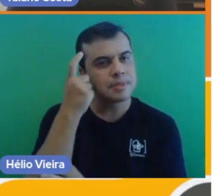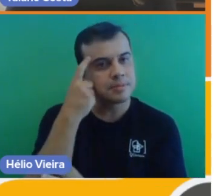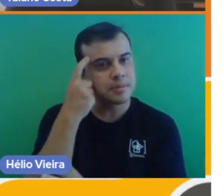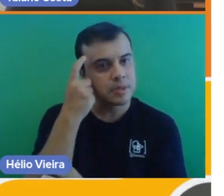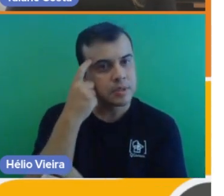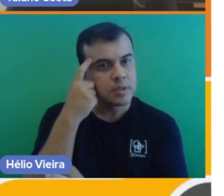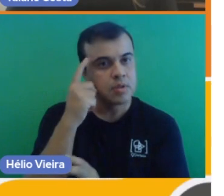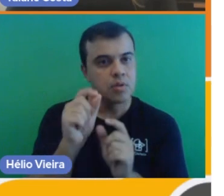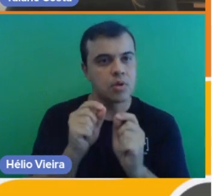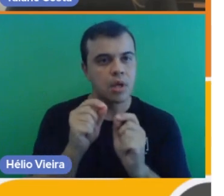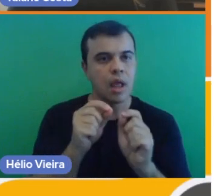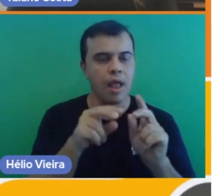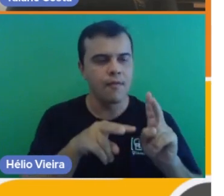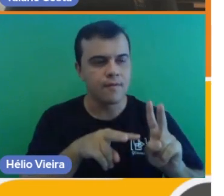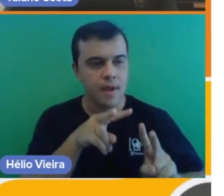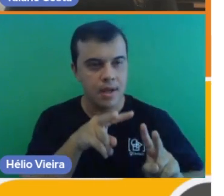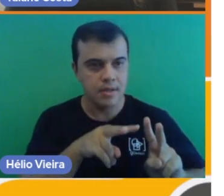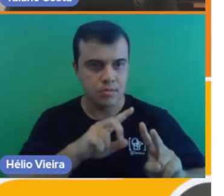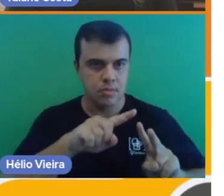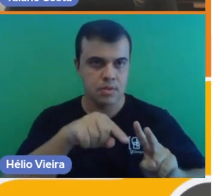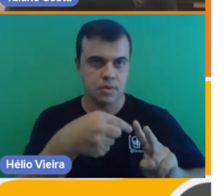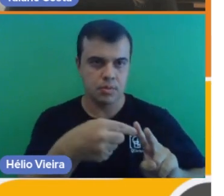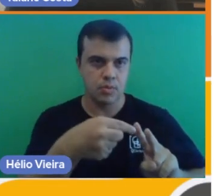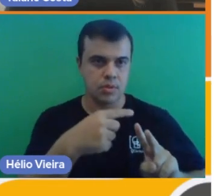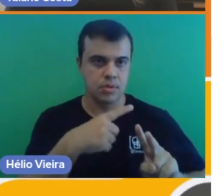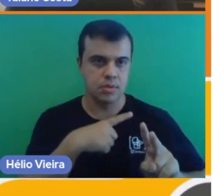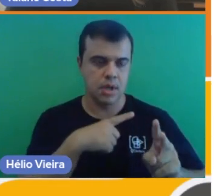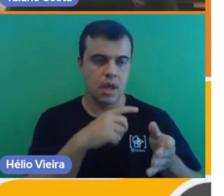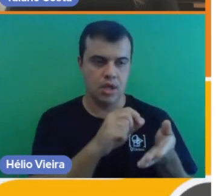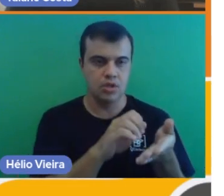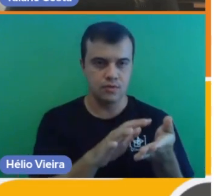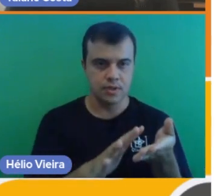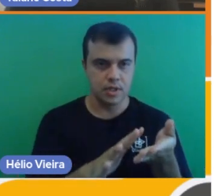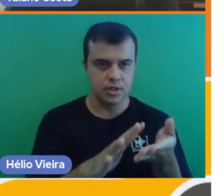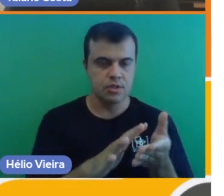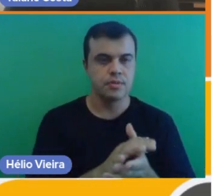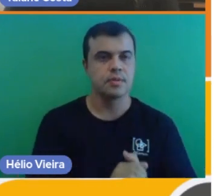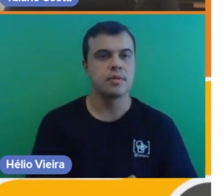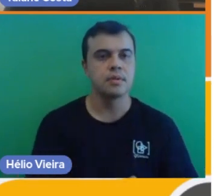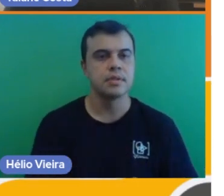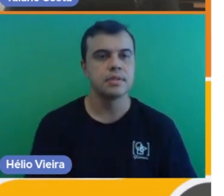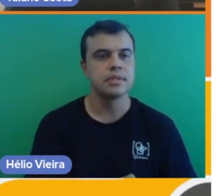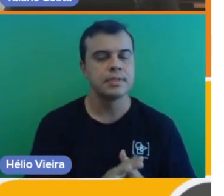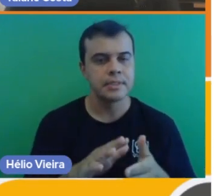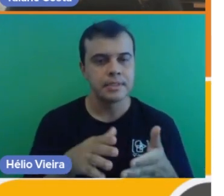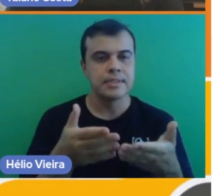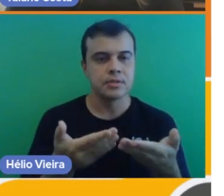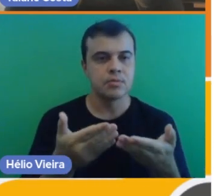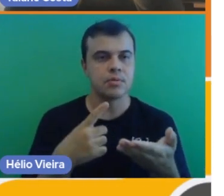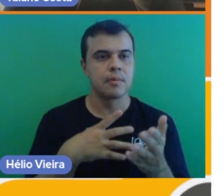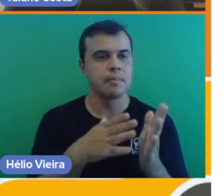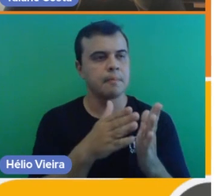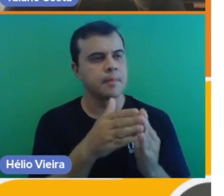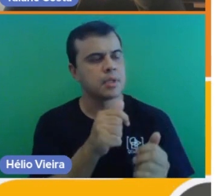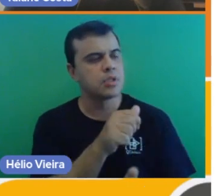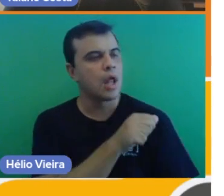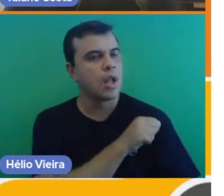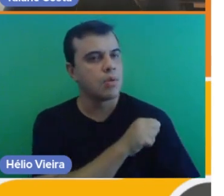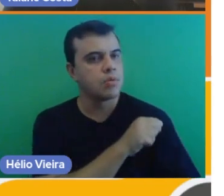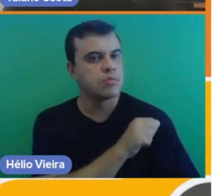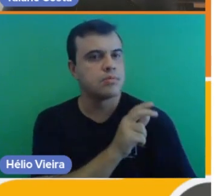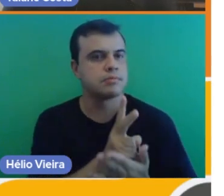e avaliações pós a atividade. Então, pedir para os alunos,